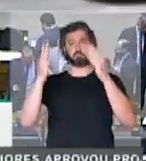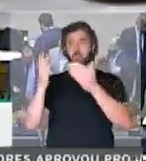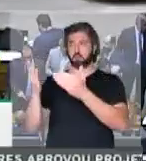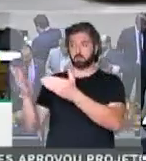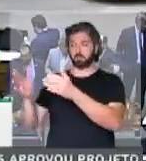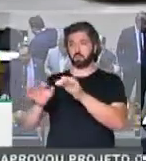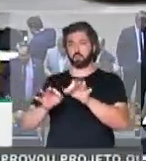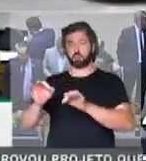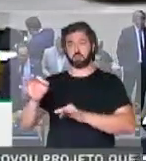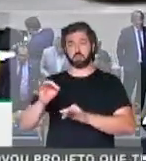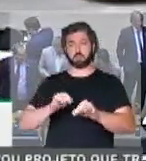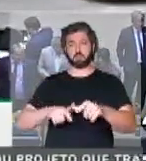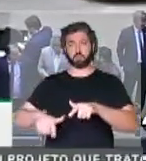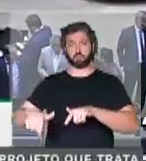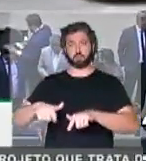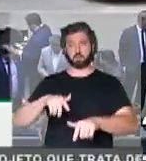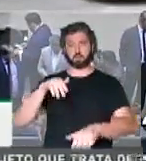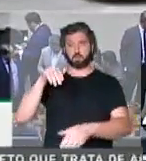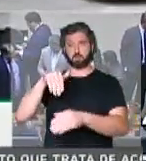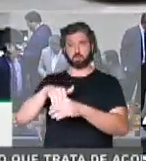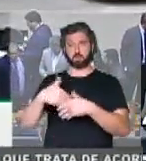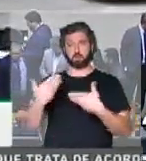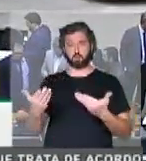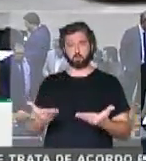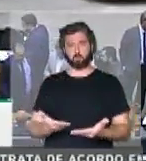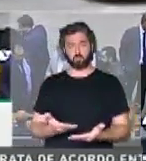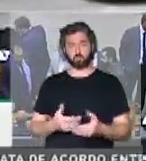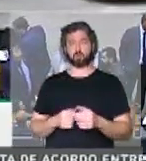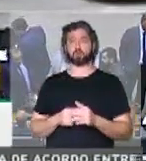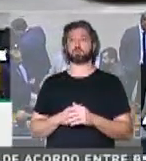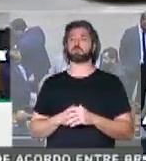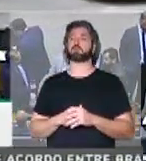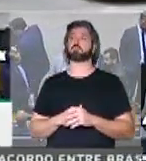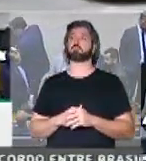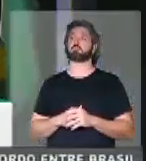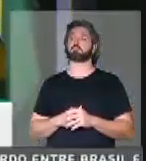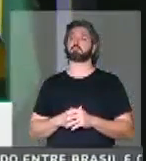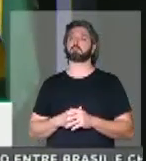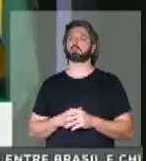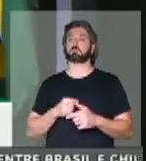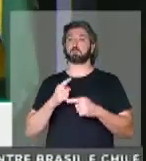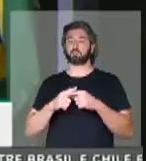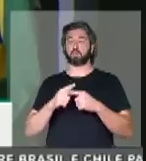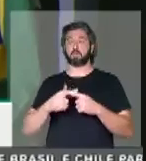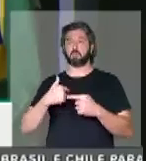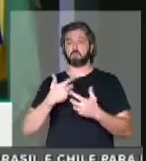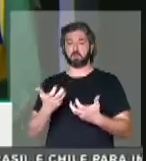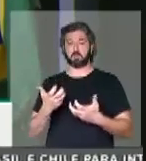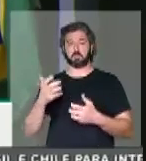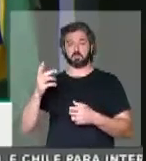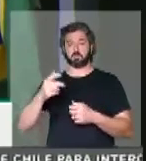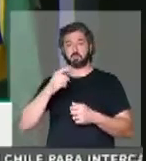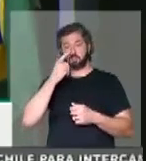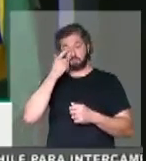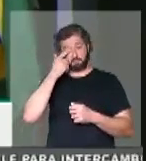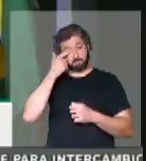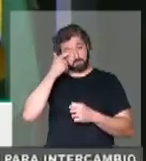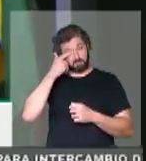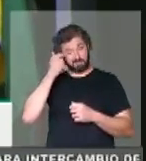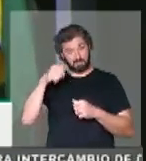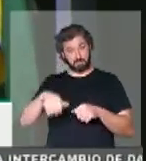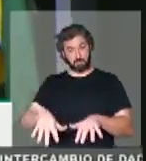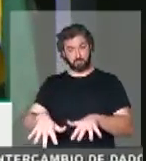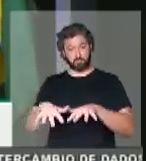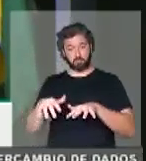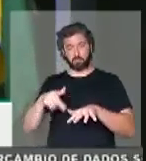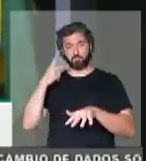parabenizá-lo pela condução dos trabalhos. Há tempo, senhor presidente, que quero trazer a este